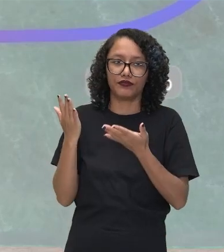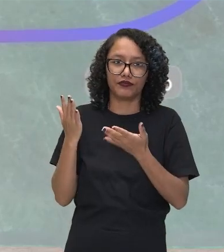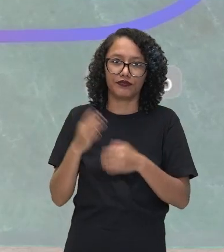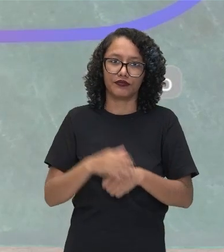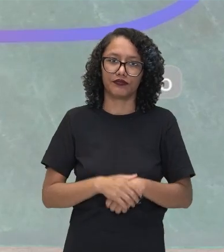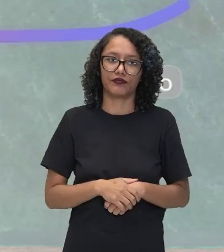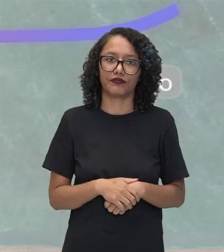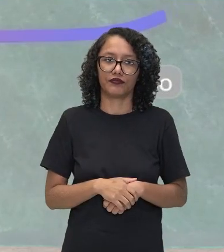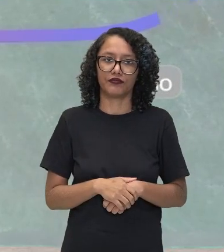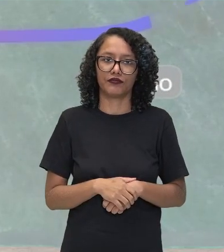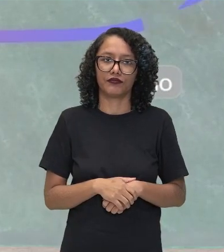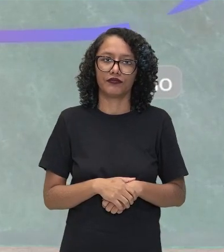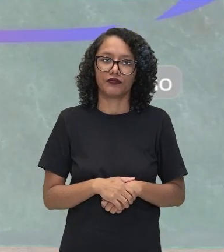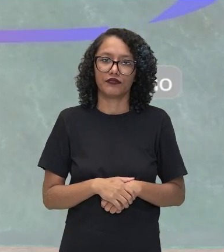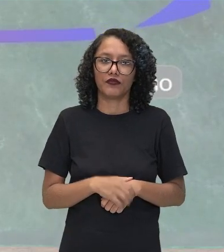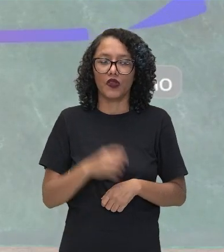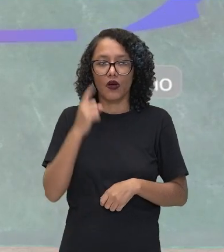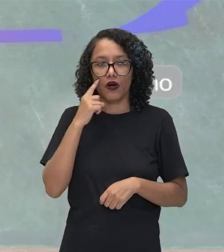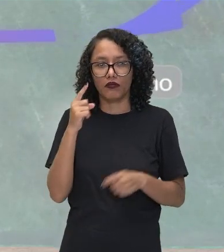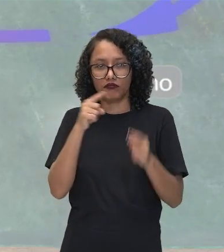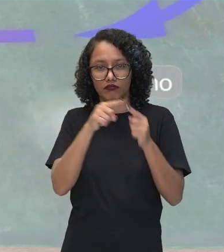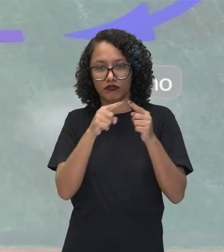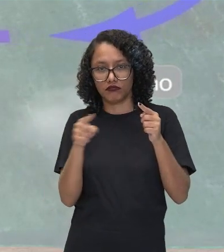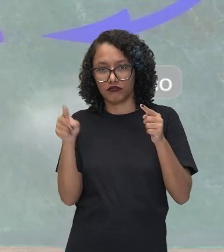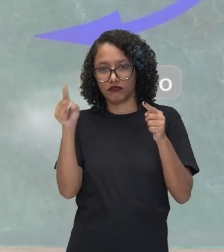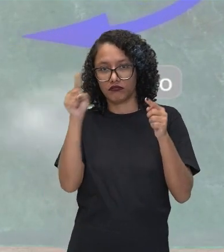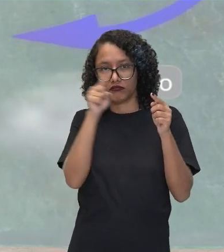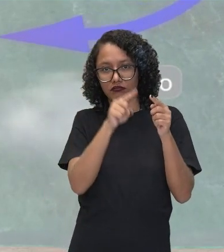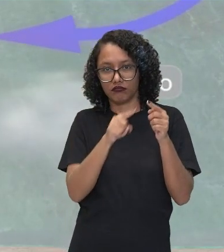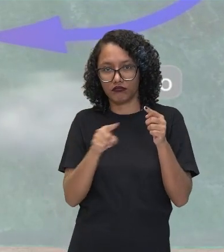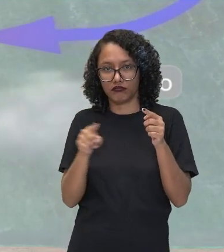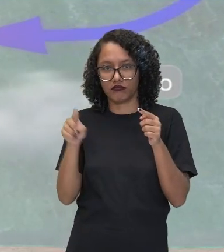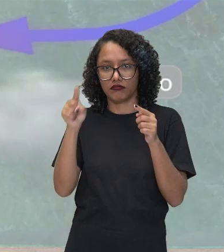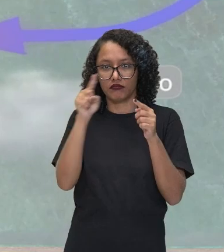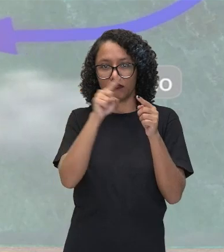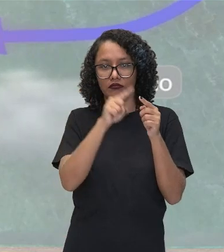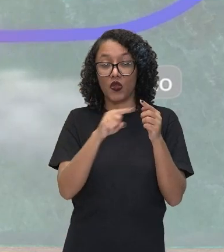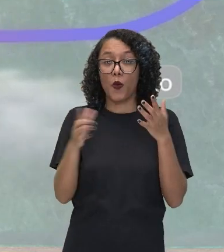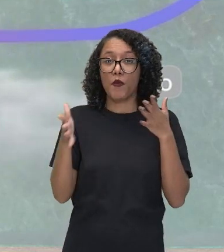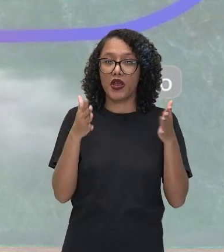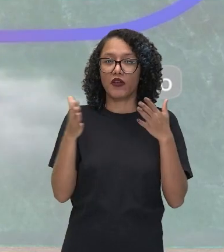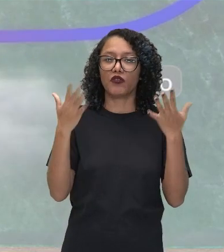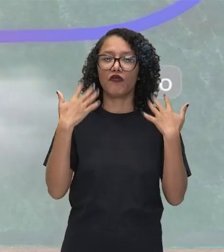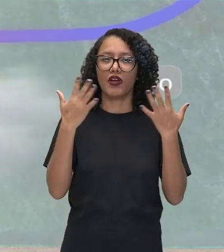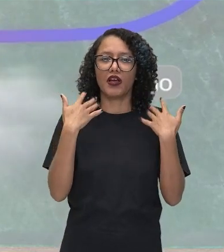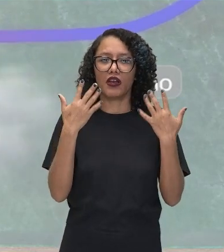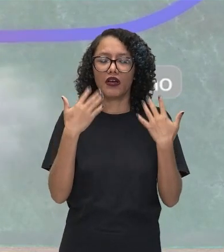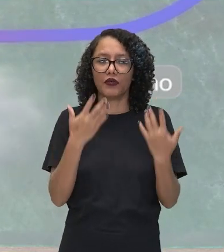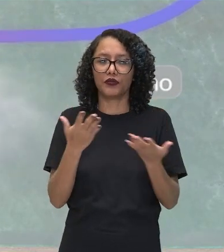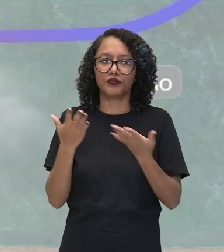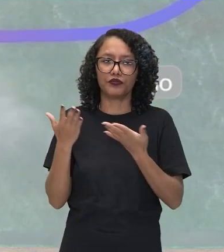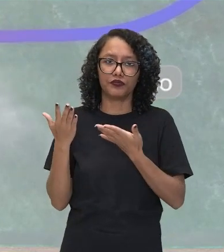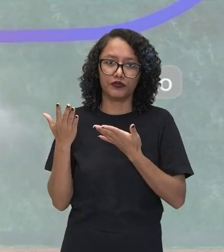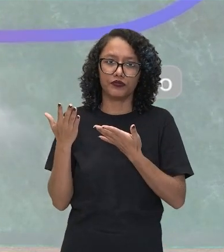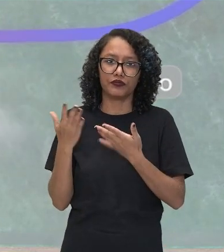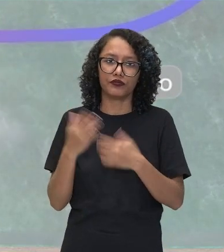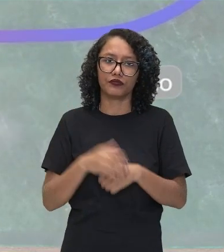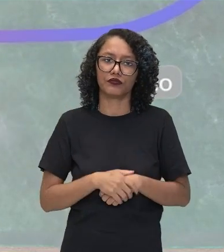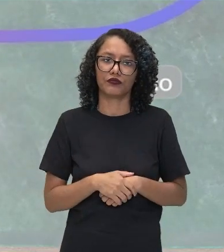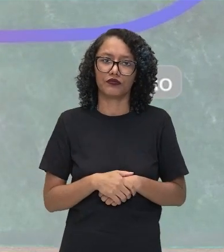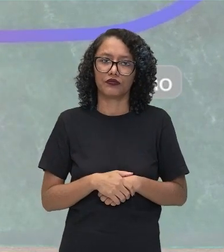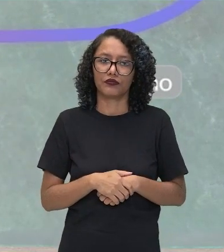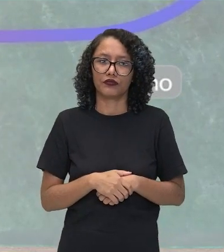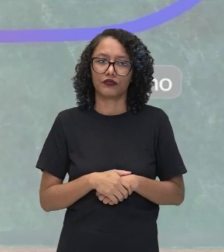vocês vão acompanhando a setinha, que a setinha ela vai trazendo no verão, olha só, o verão ela vai trazendo